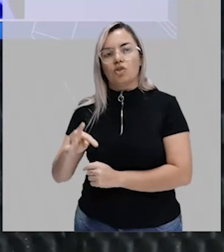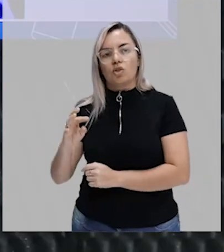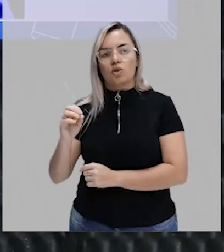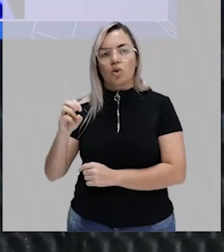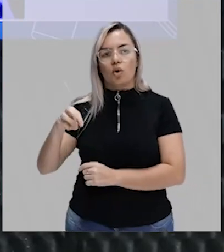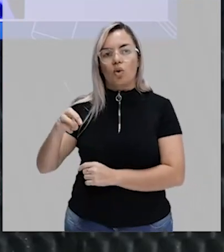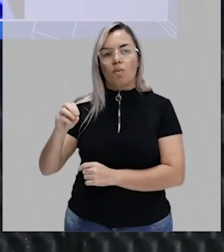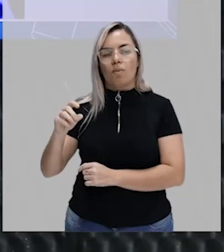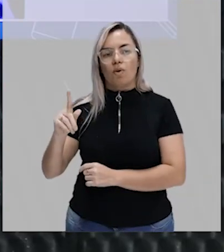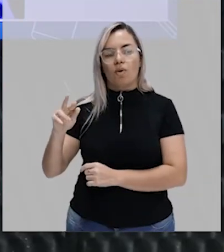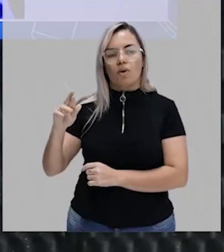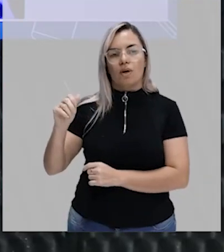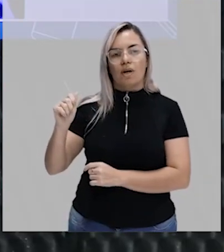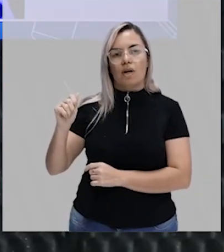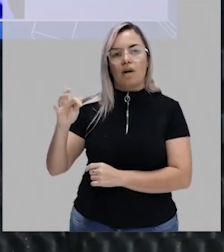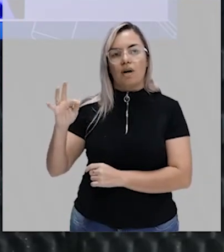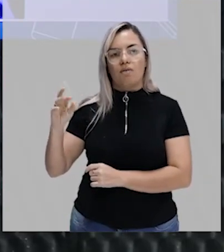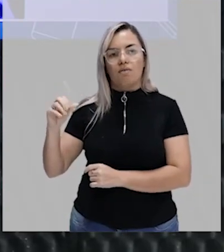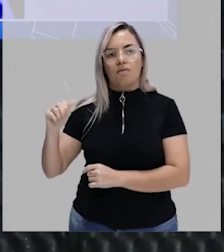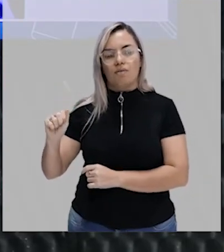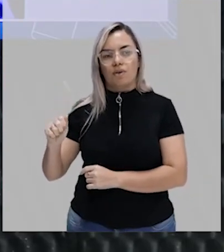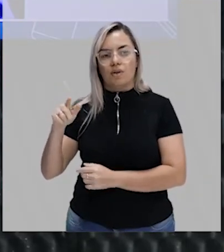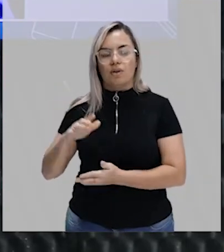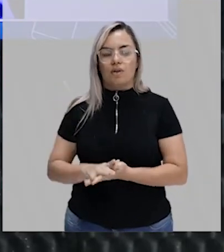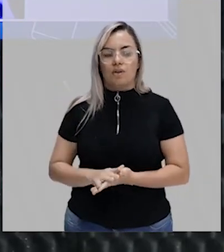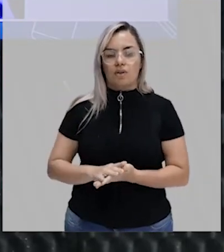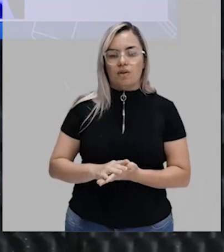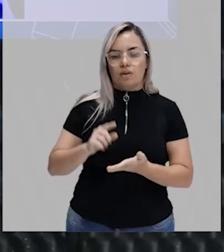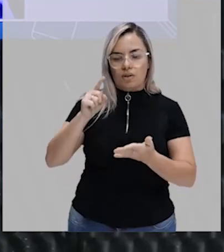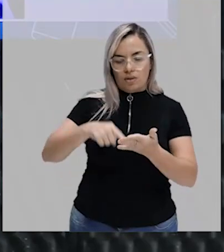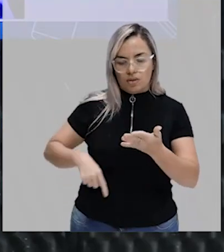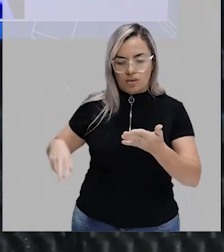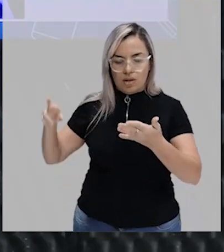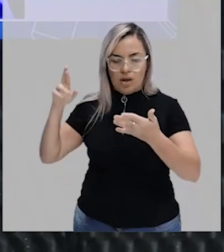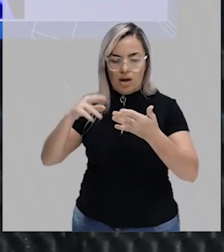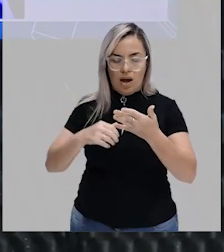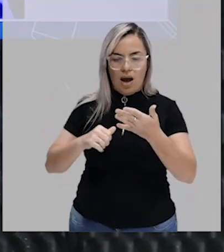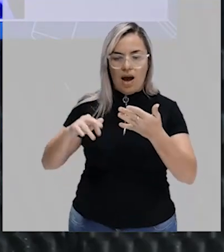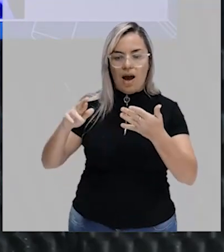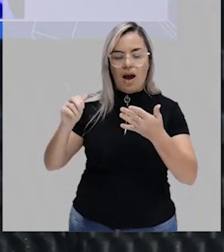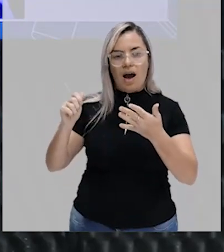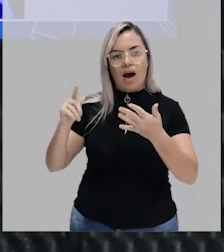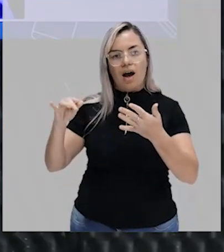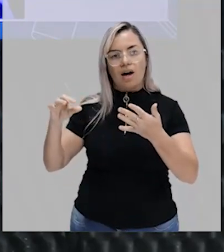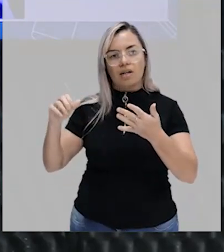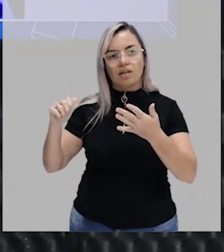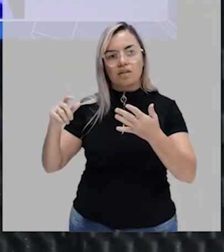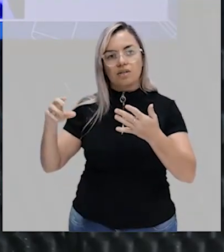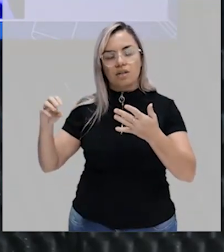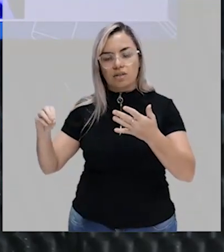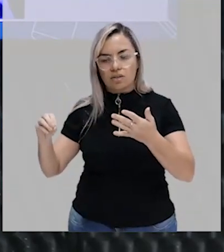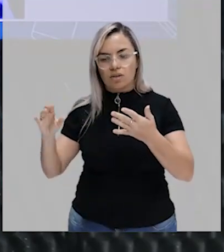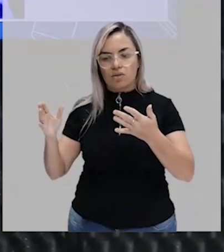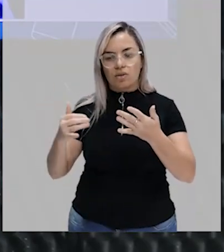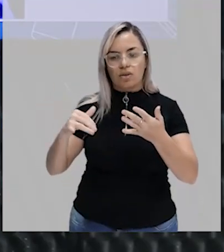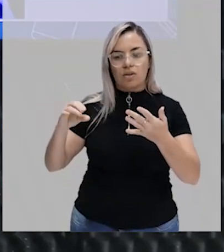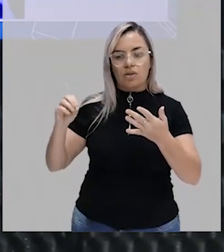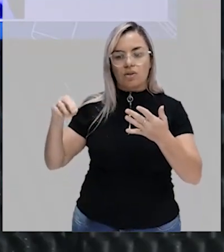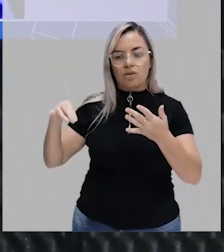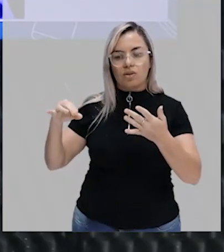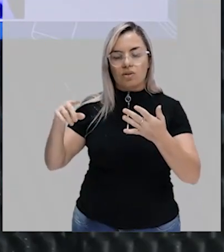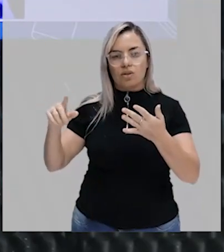eles usam um tipo de radiação que é ionizante. O que isso significa? Produz íons, ou seja,